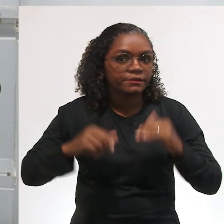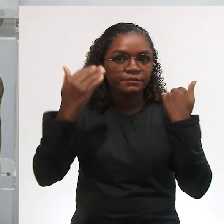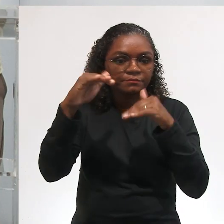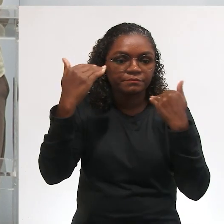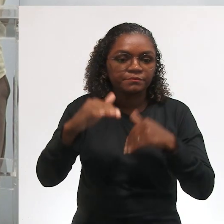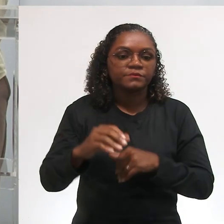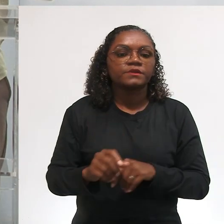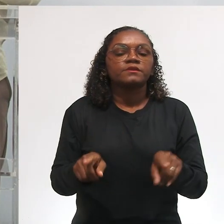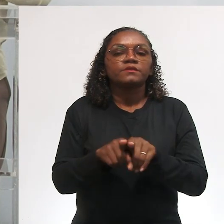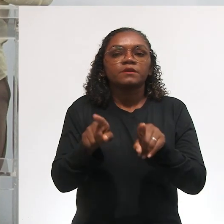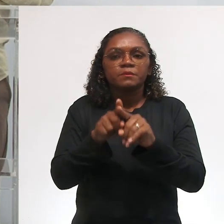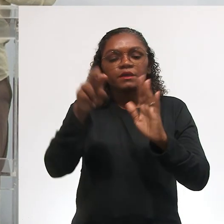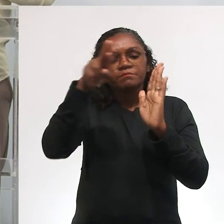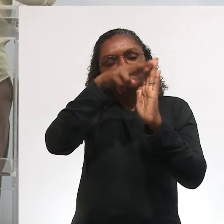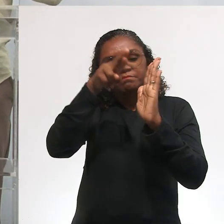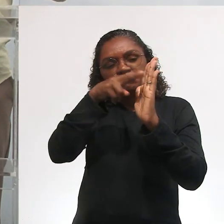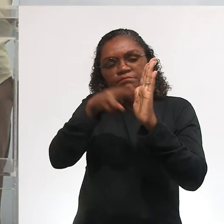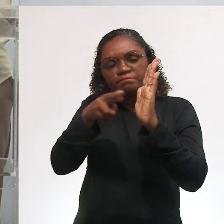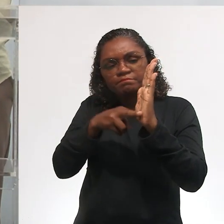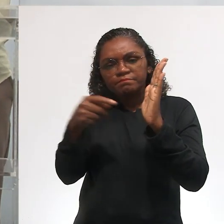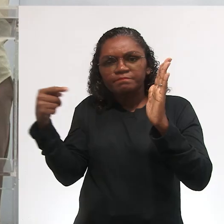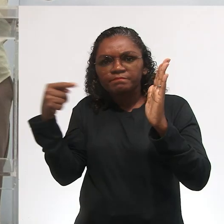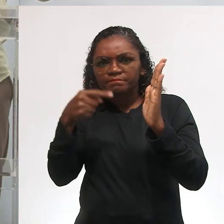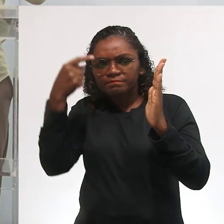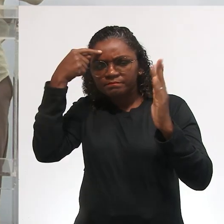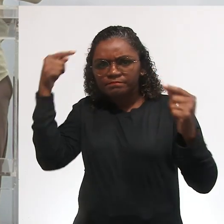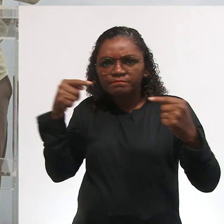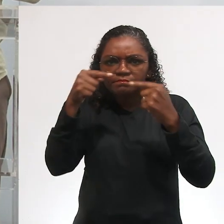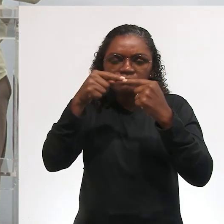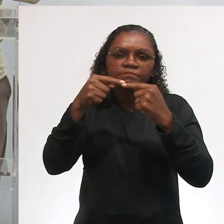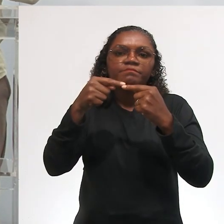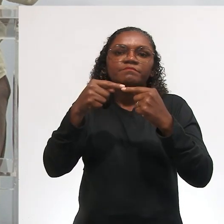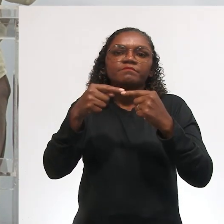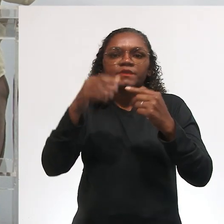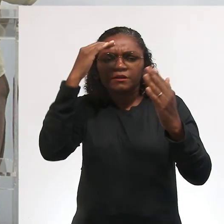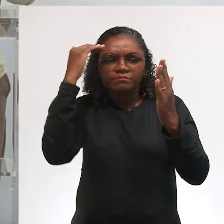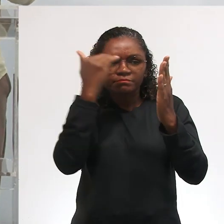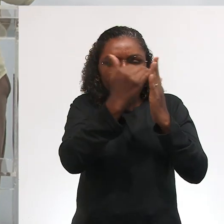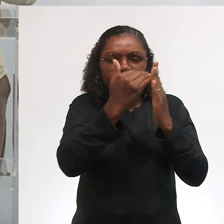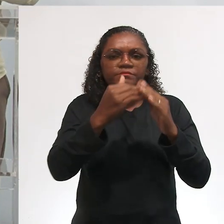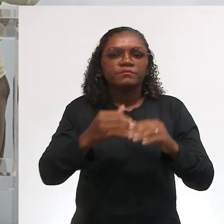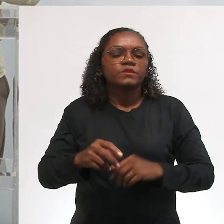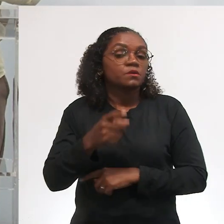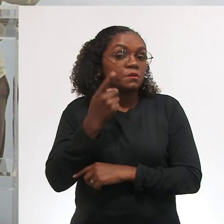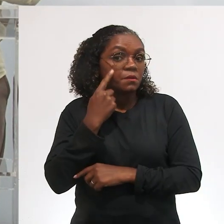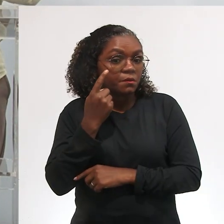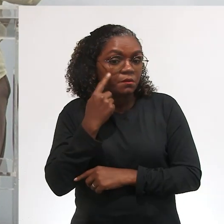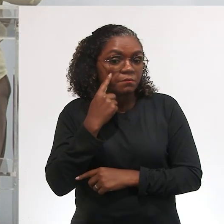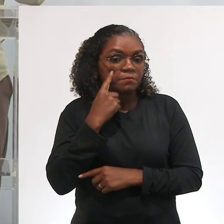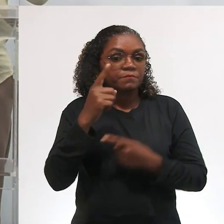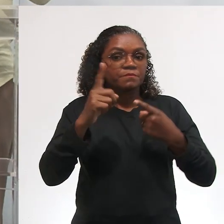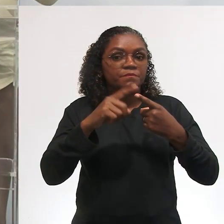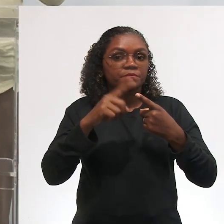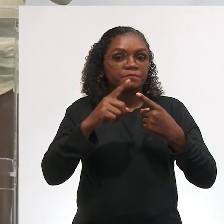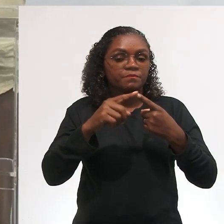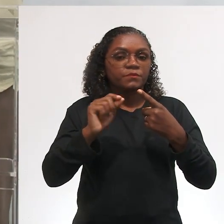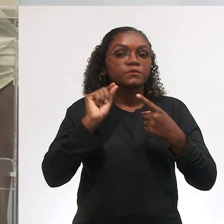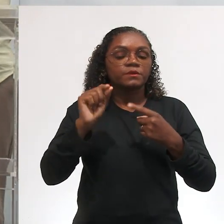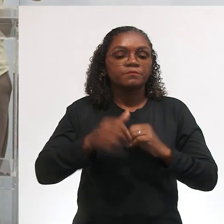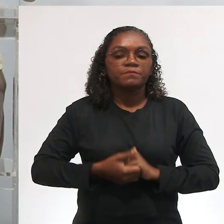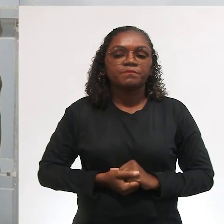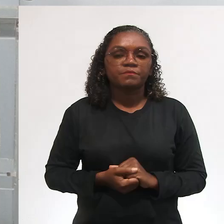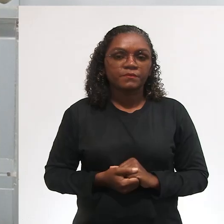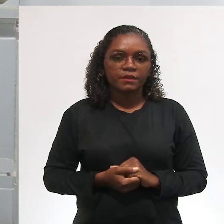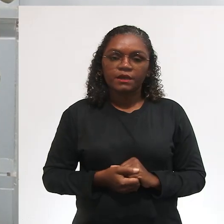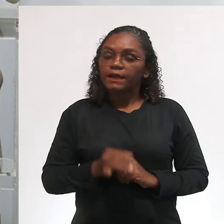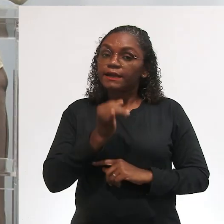regras. Vamos dar um exemplo aqui de um condicionamento clássico aplicado à rotina escolar. O que o aluno